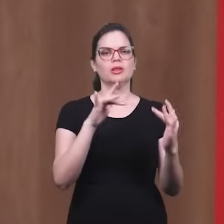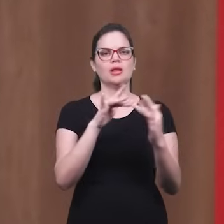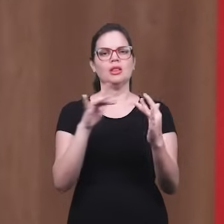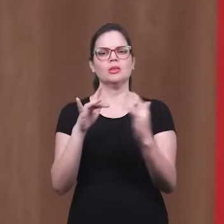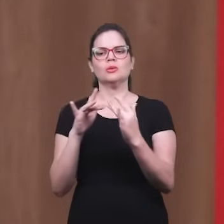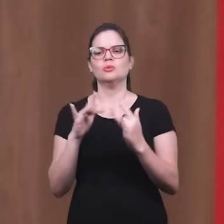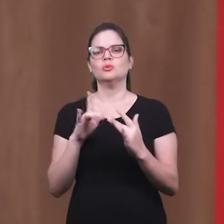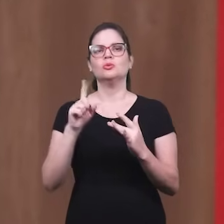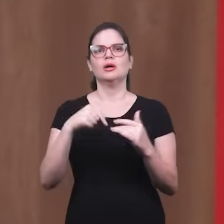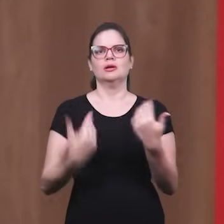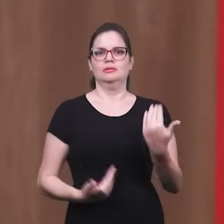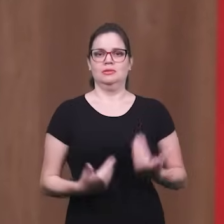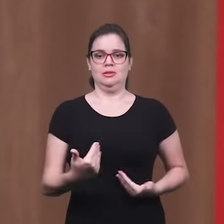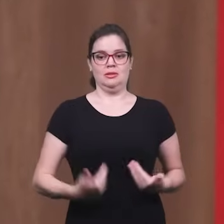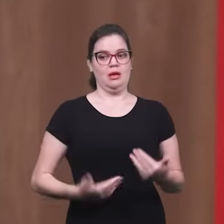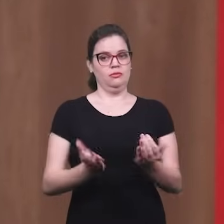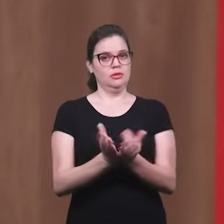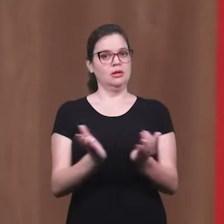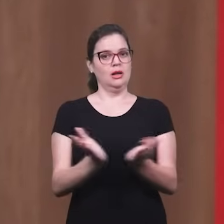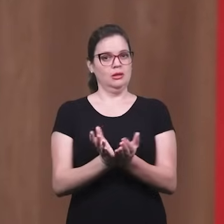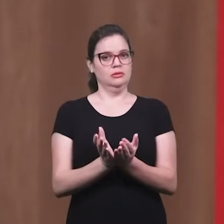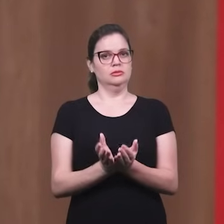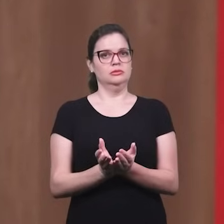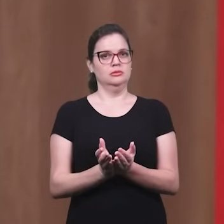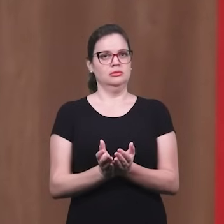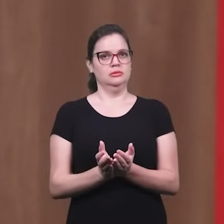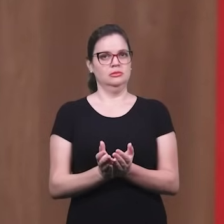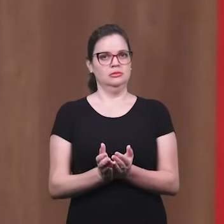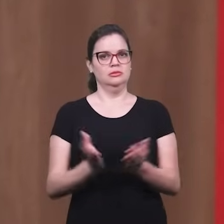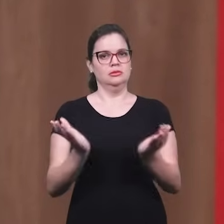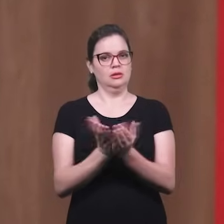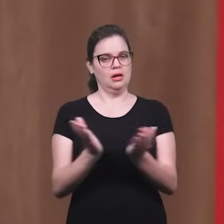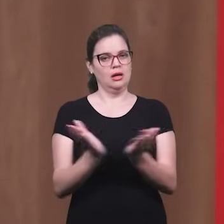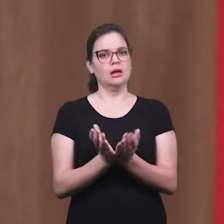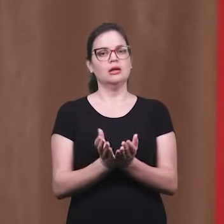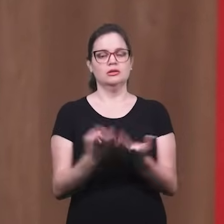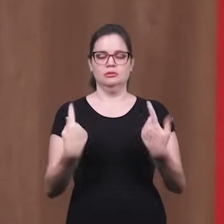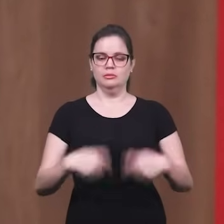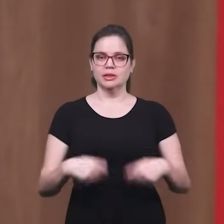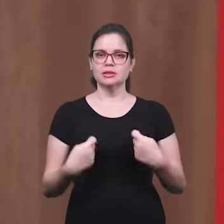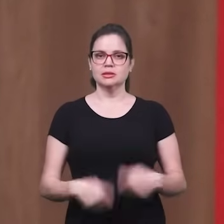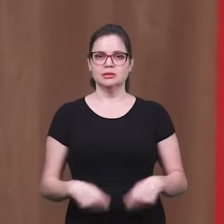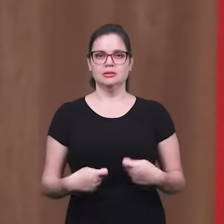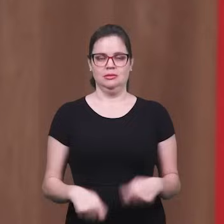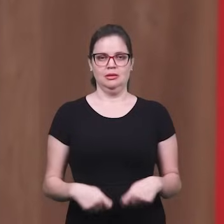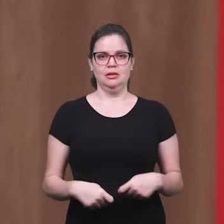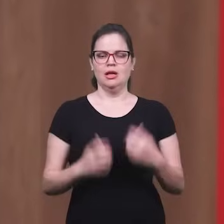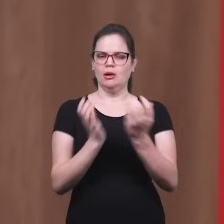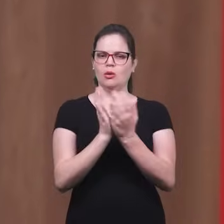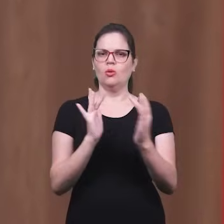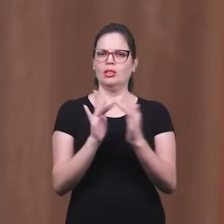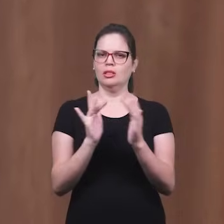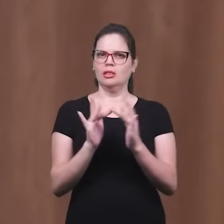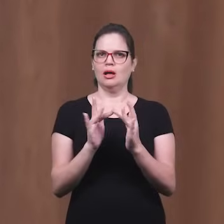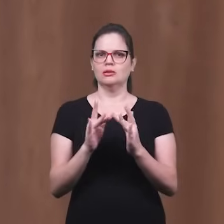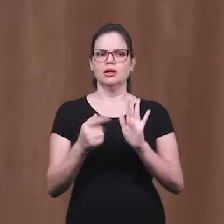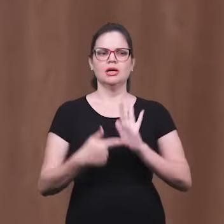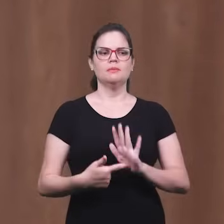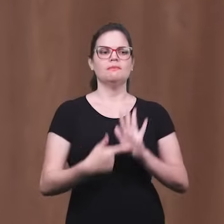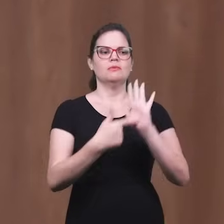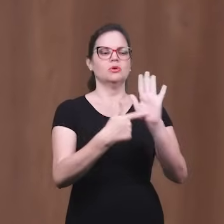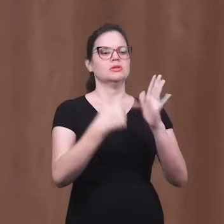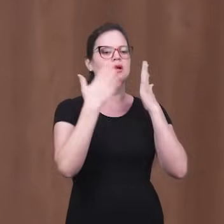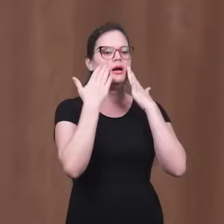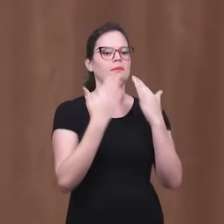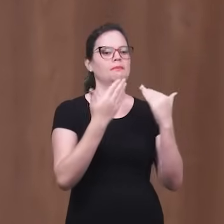contatos com crentes. Amém. Crentes pentecostais. e apresentar a